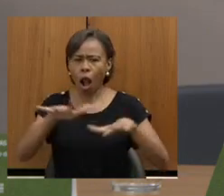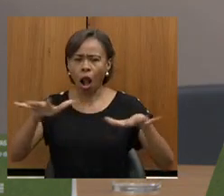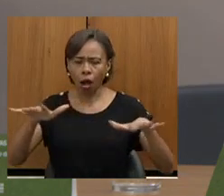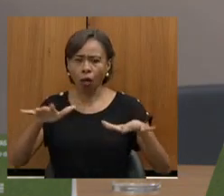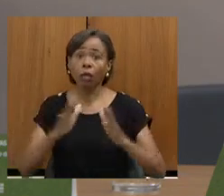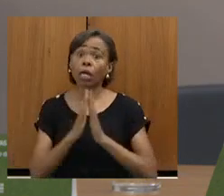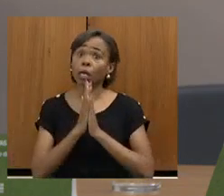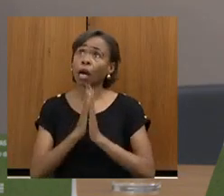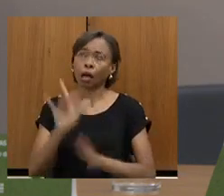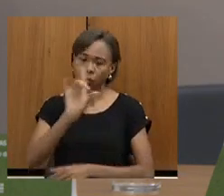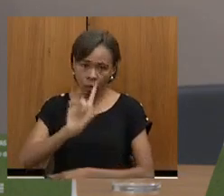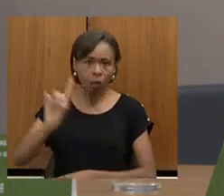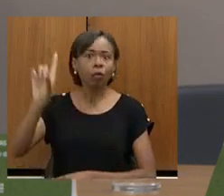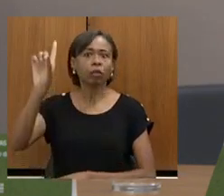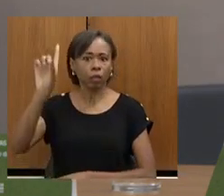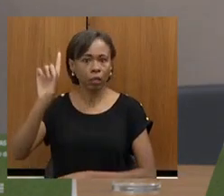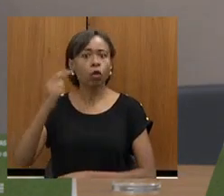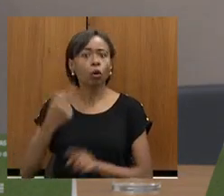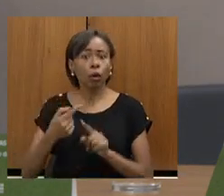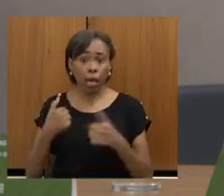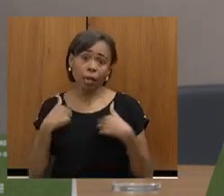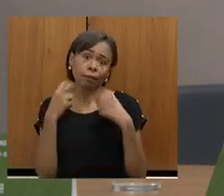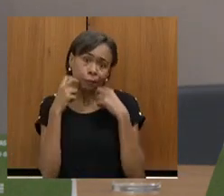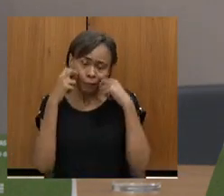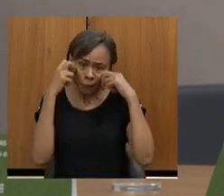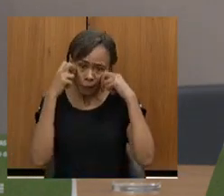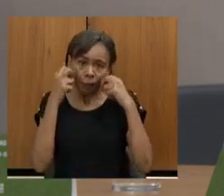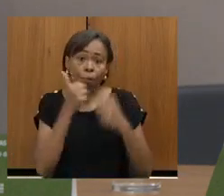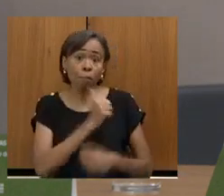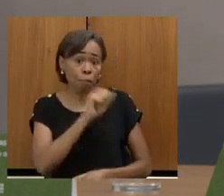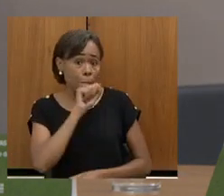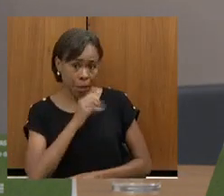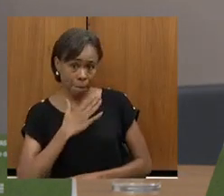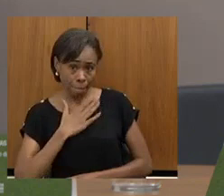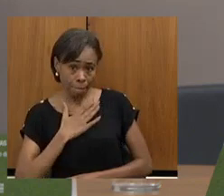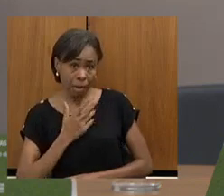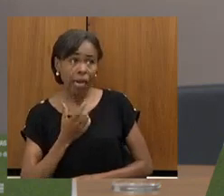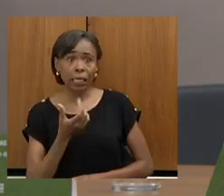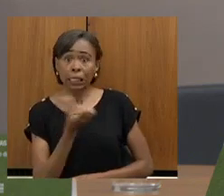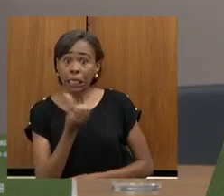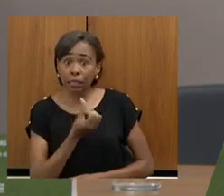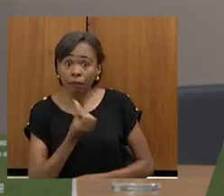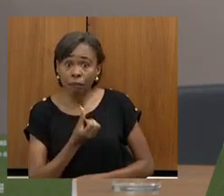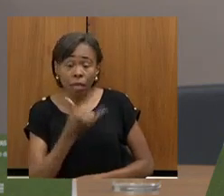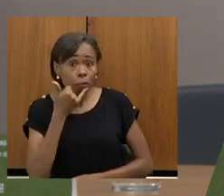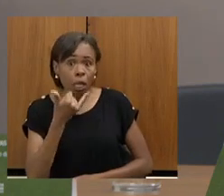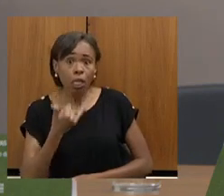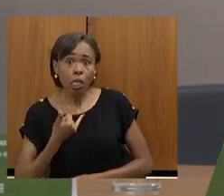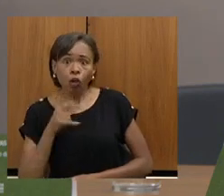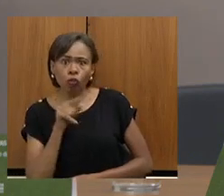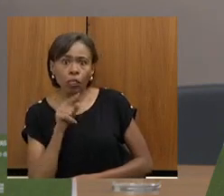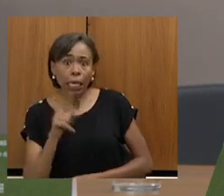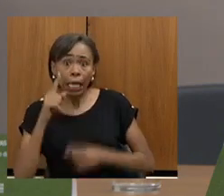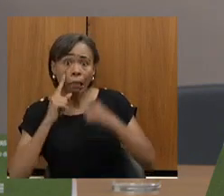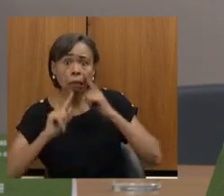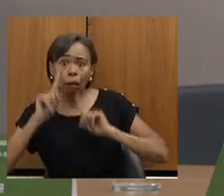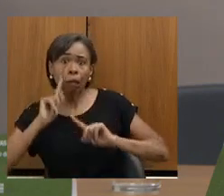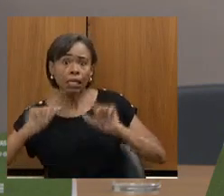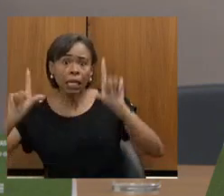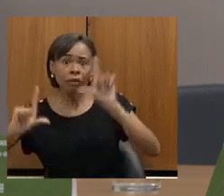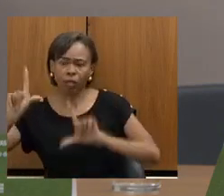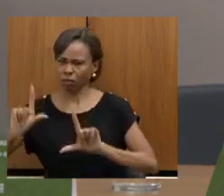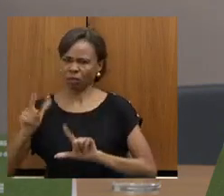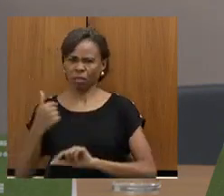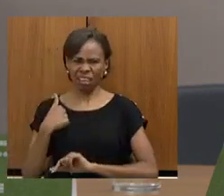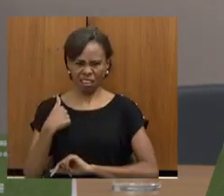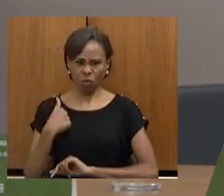Graças a Deus que esse vídeo viralizou. Fiquei com muita vergonha. Minha mãe me liga sexta, às sete horas da manhã, Diva, você está chorando na televisão, eu, como é que assim? Oi? Estou